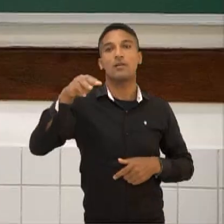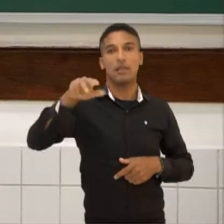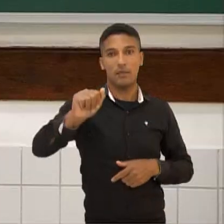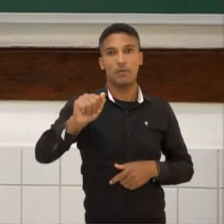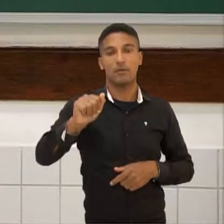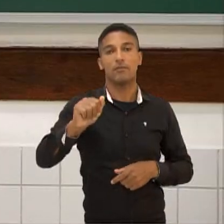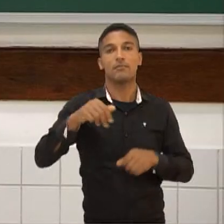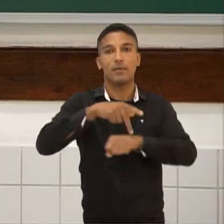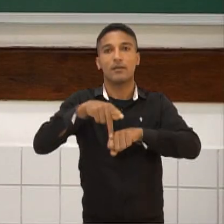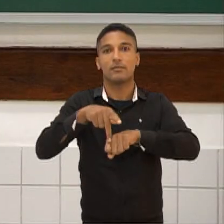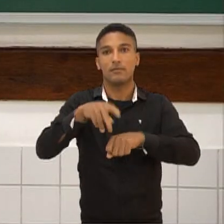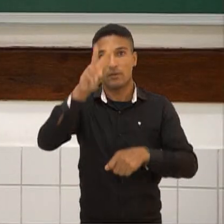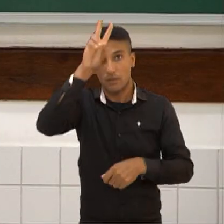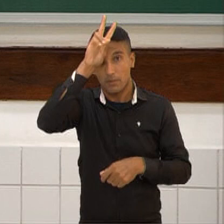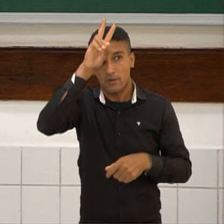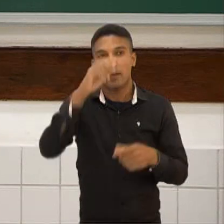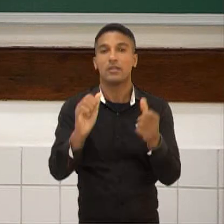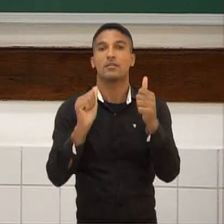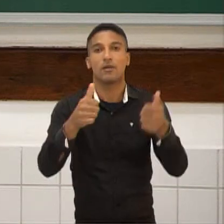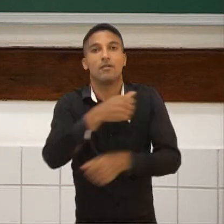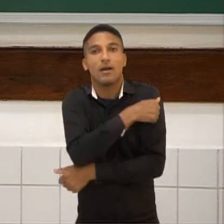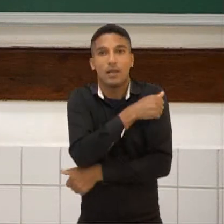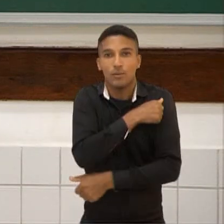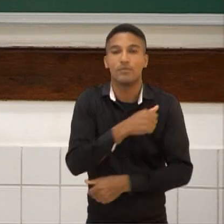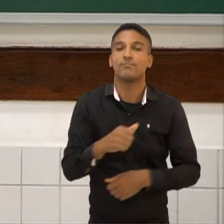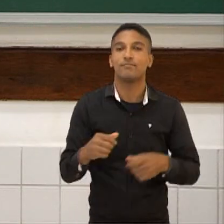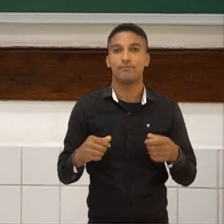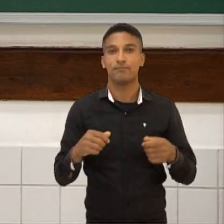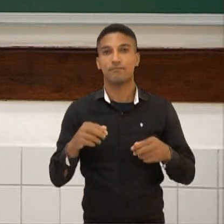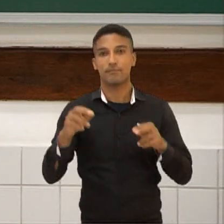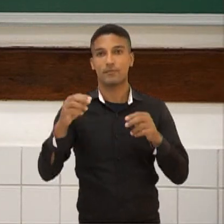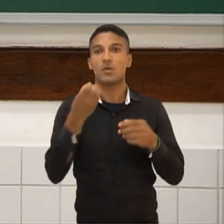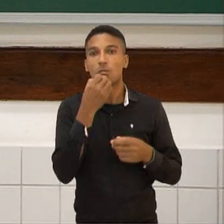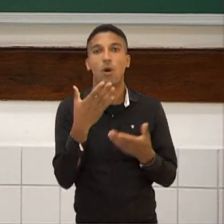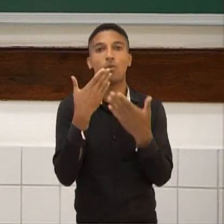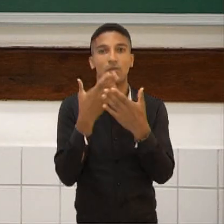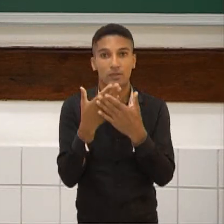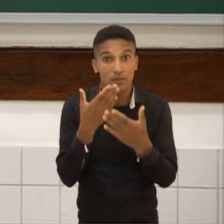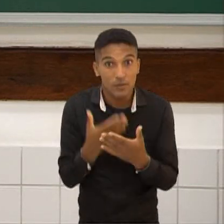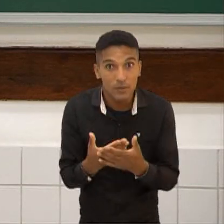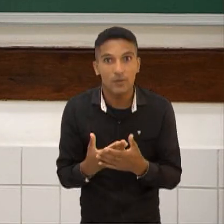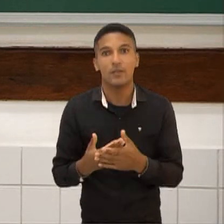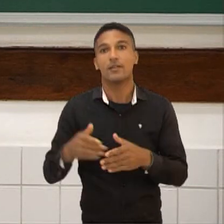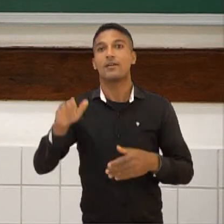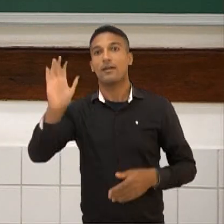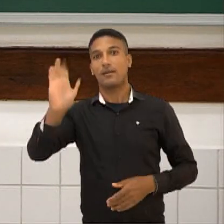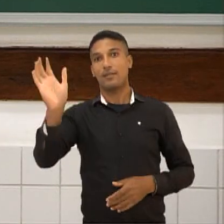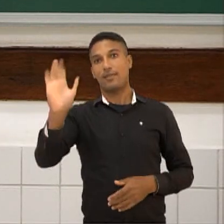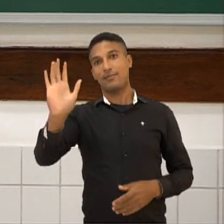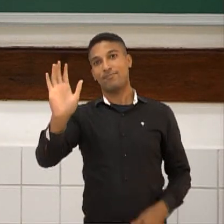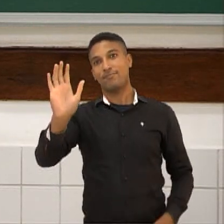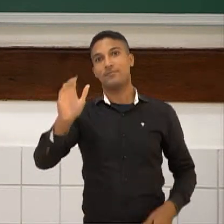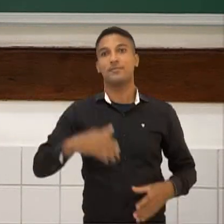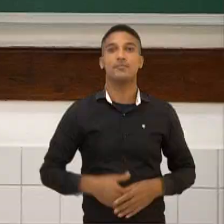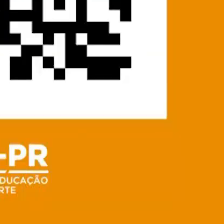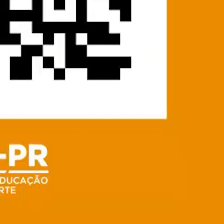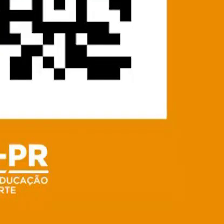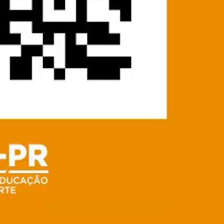chicas, era isso. Quédense bien, buenos estudios e hasta la próxima. Tchau!